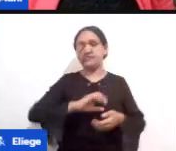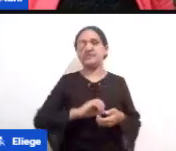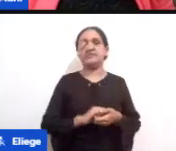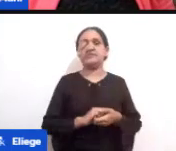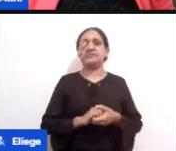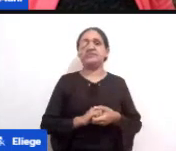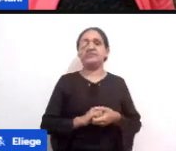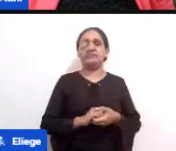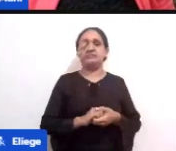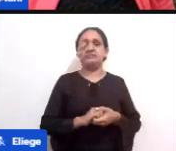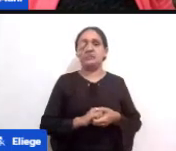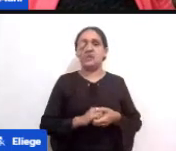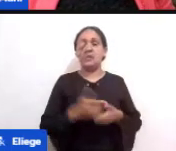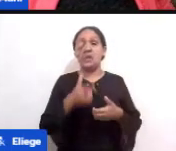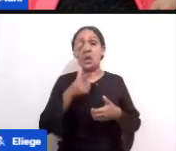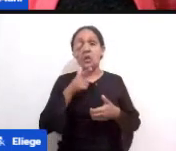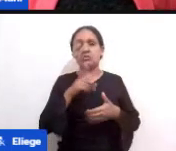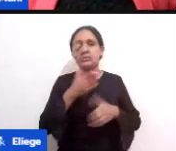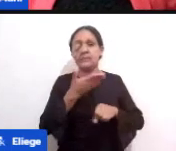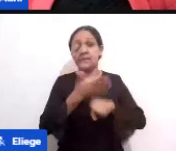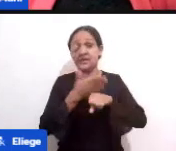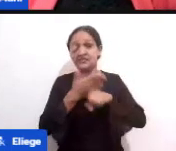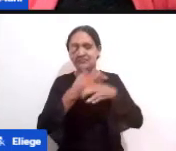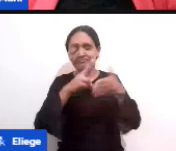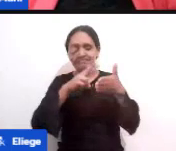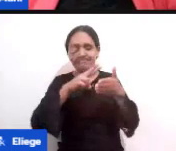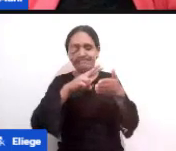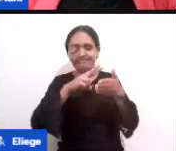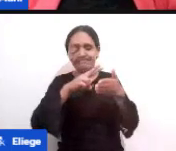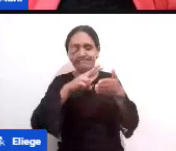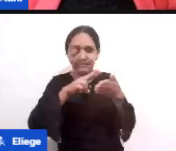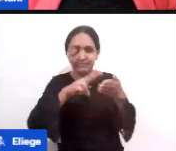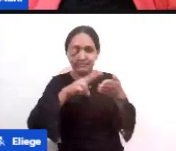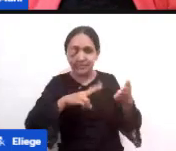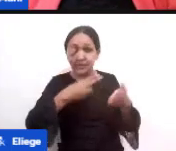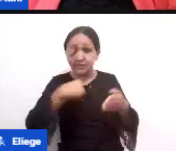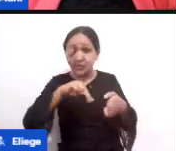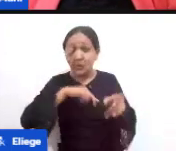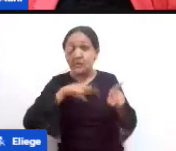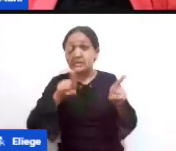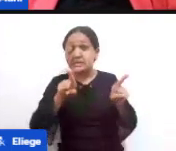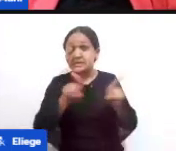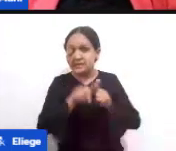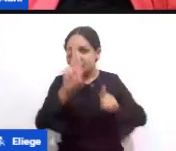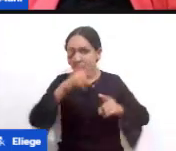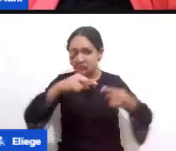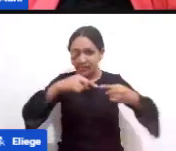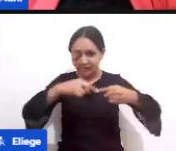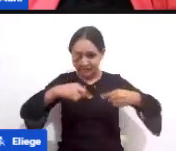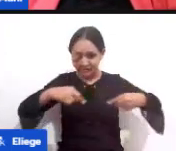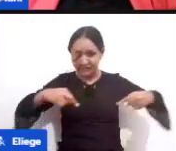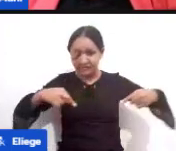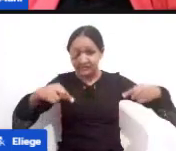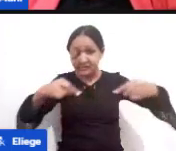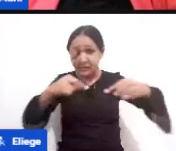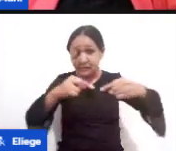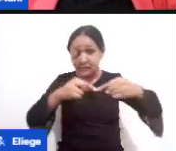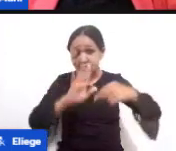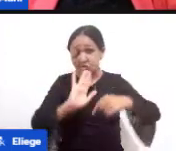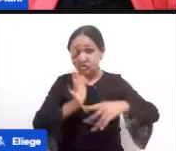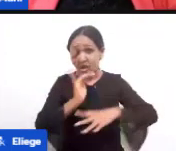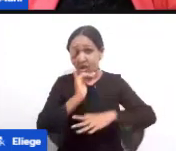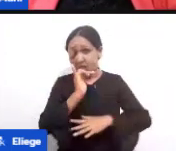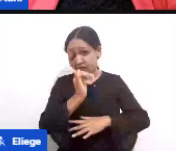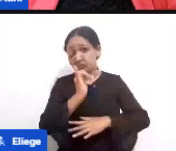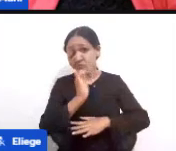Para praticar a leitura, nós também teremos um tabuleiro, né, que é esse jogo que eu já comentei com vocês,